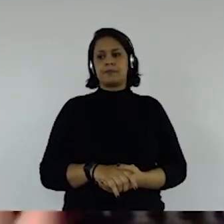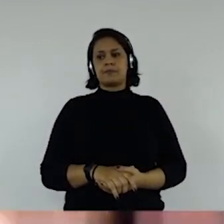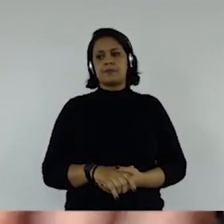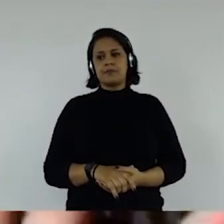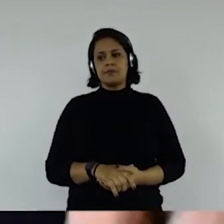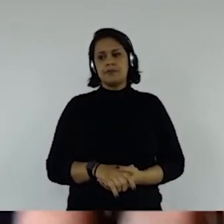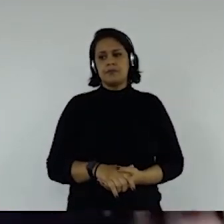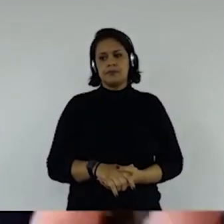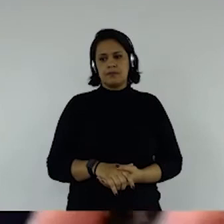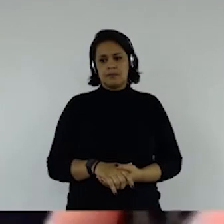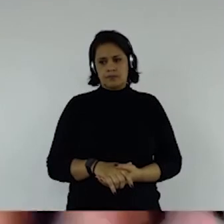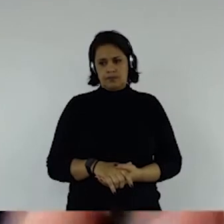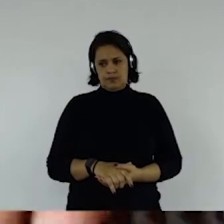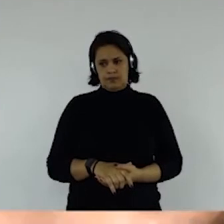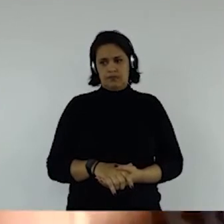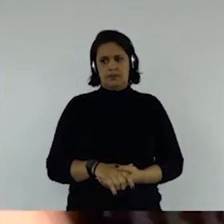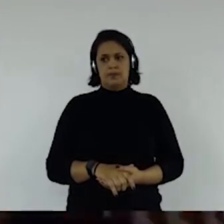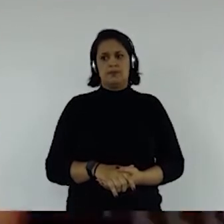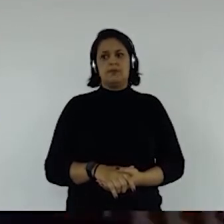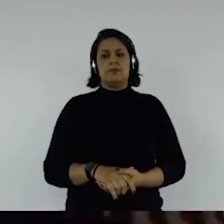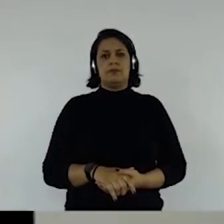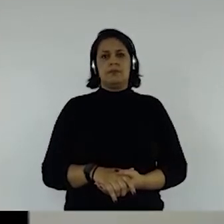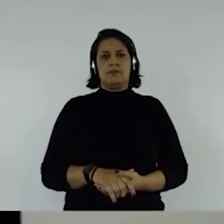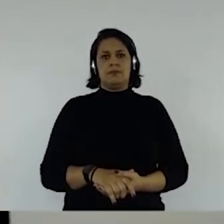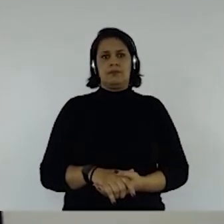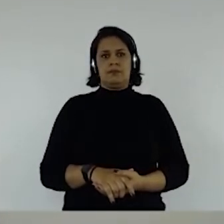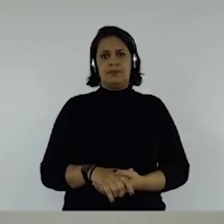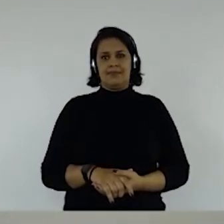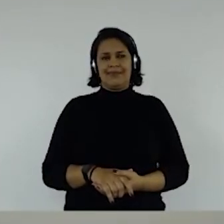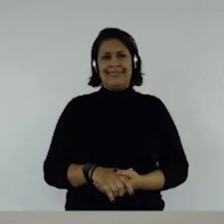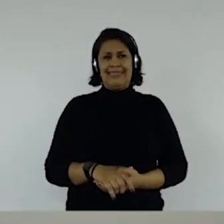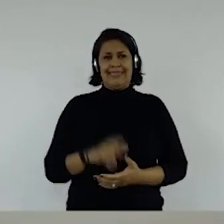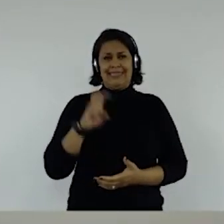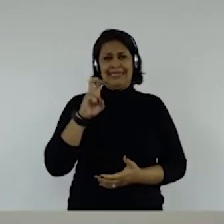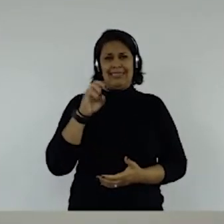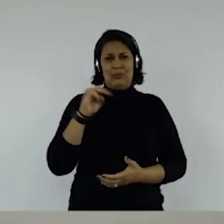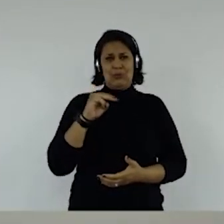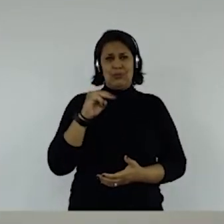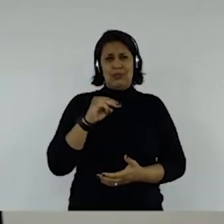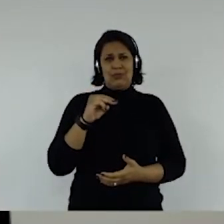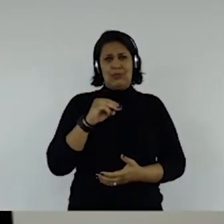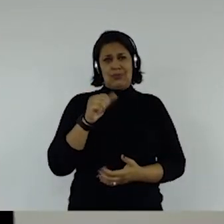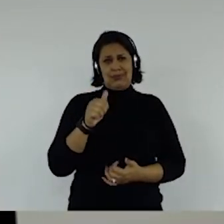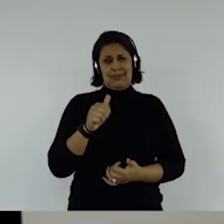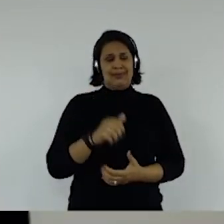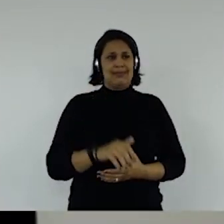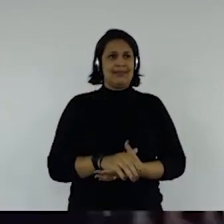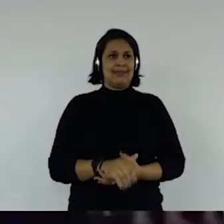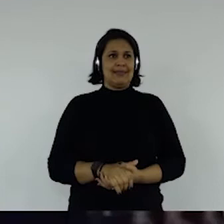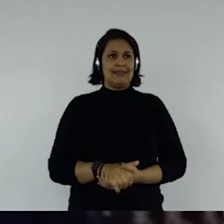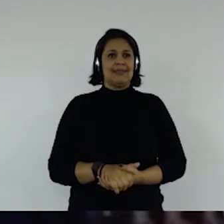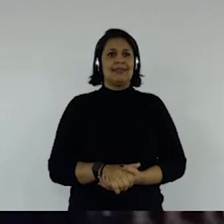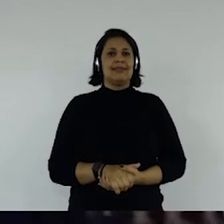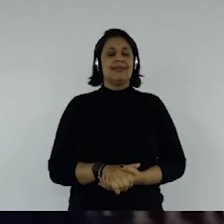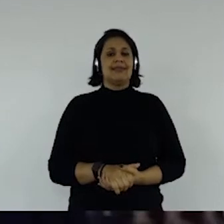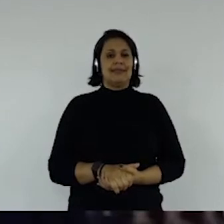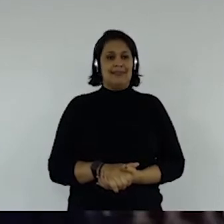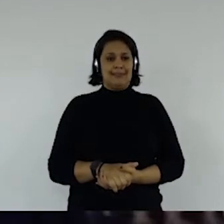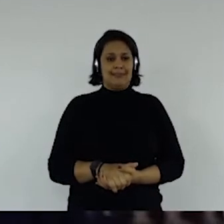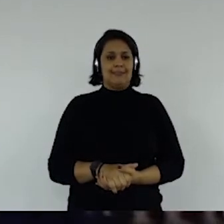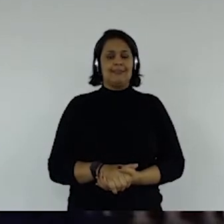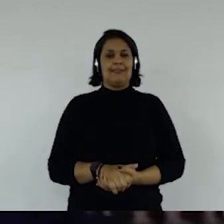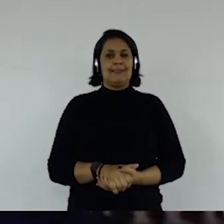Primeiro, vamos analisar... 5 minutos para a sua explicação. Quanto?